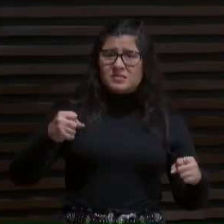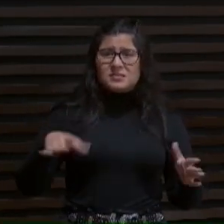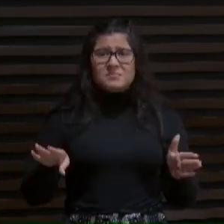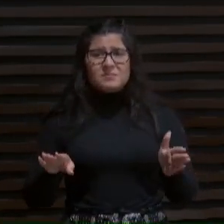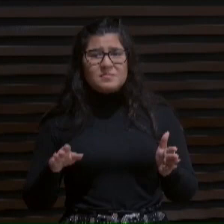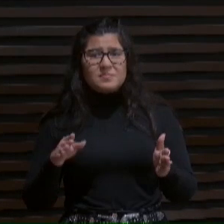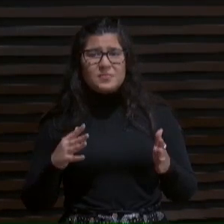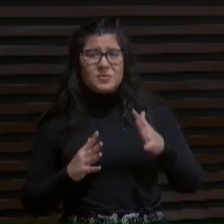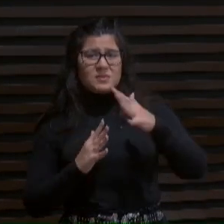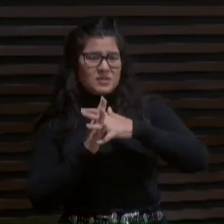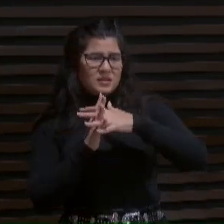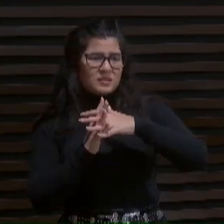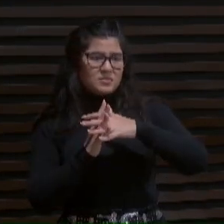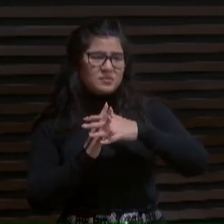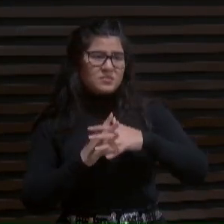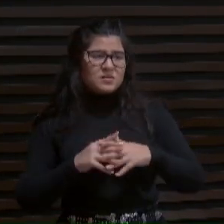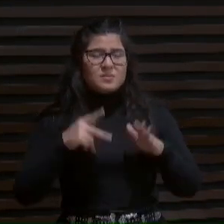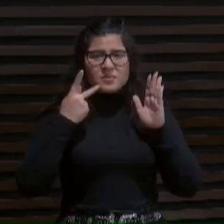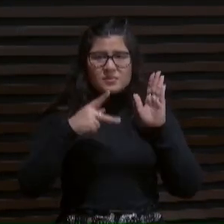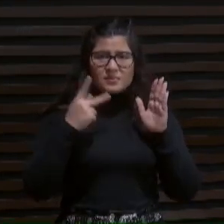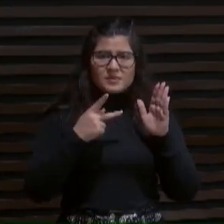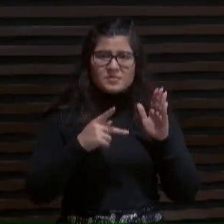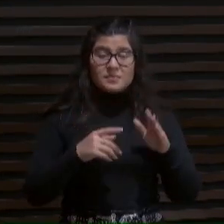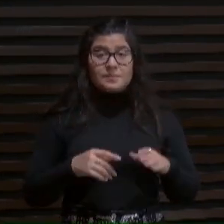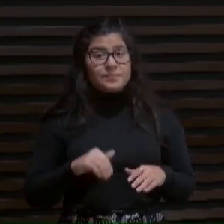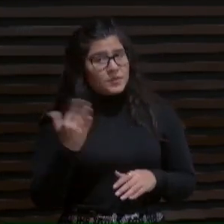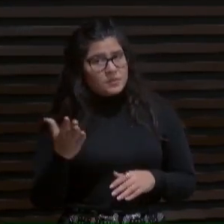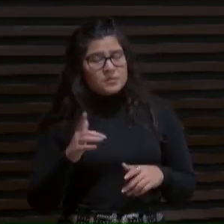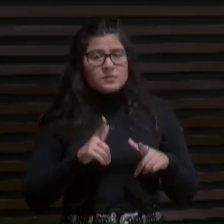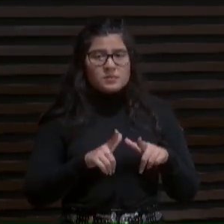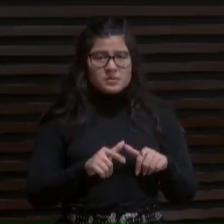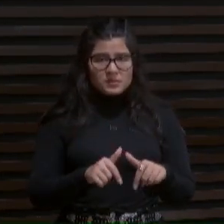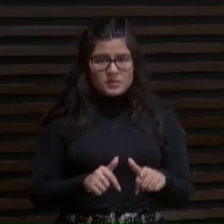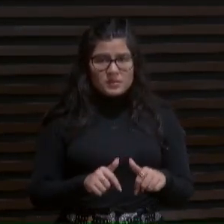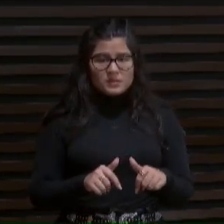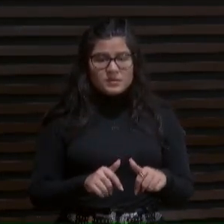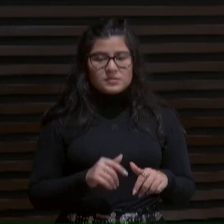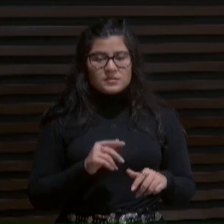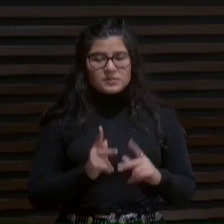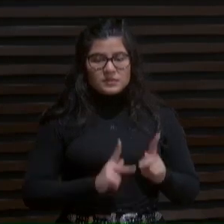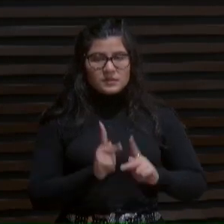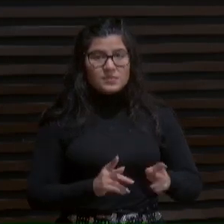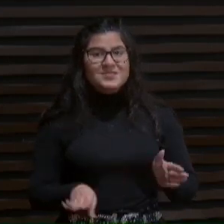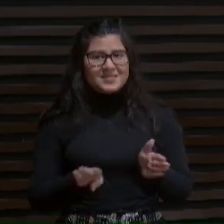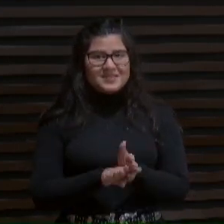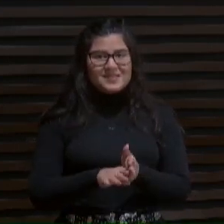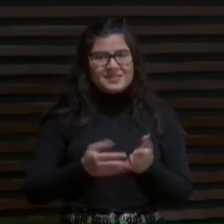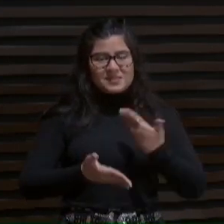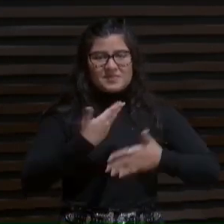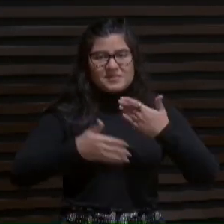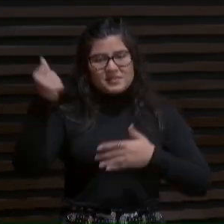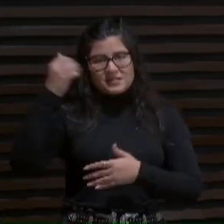preciosa promessa? Enfim, os israelitas depois foram colocados ali naquele lugar, pela graça de Deus, mas